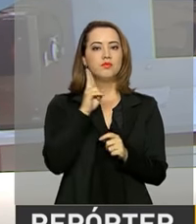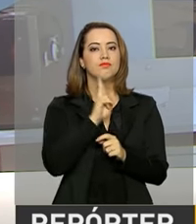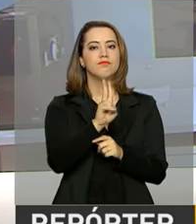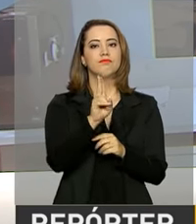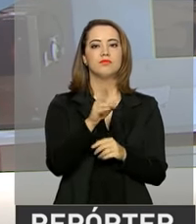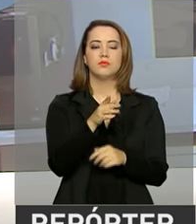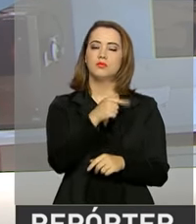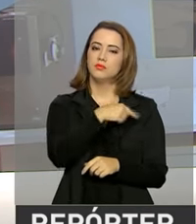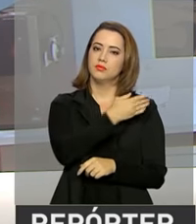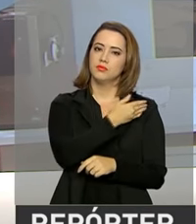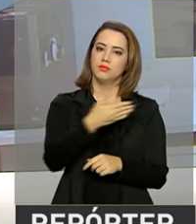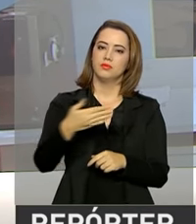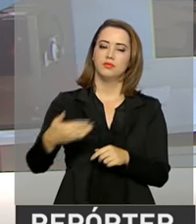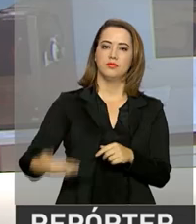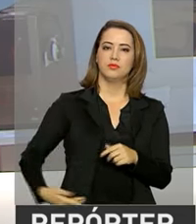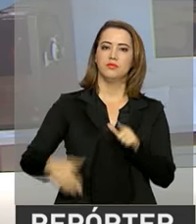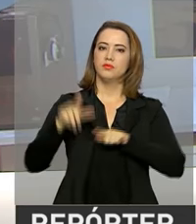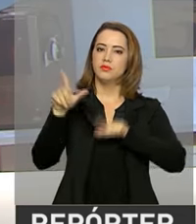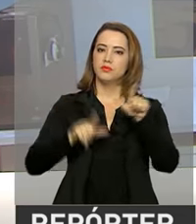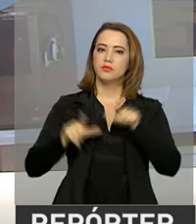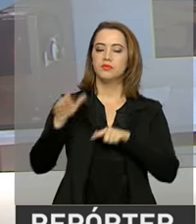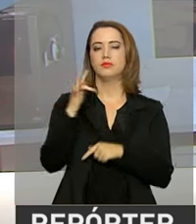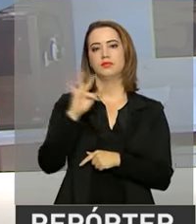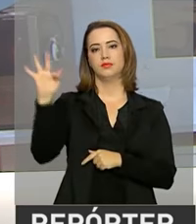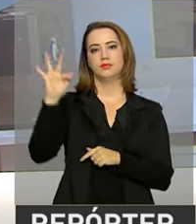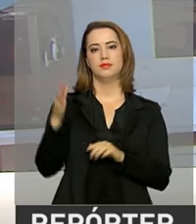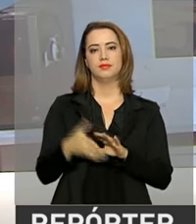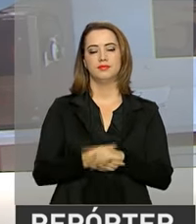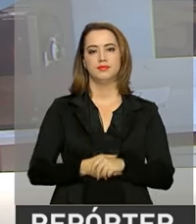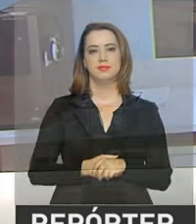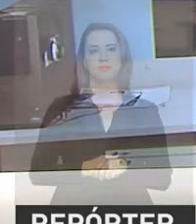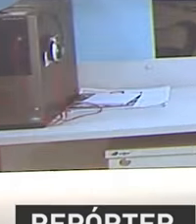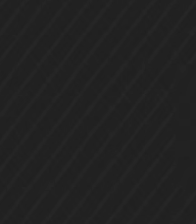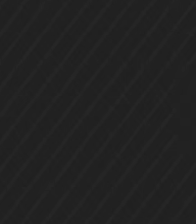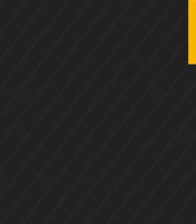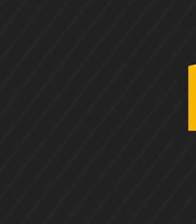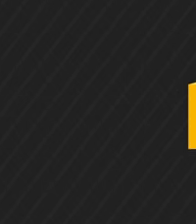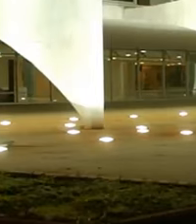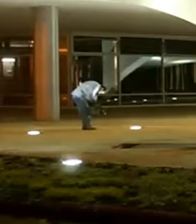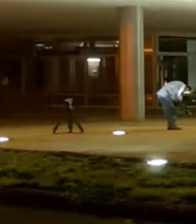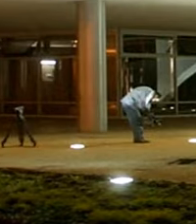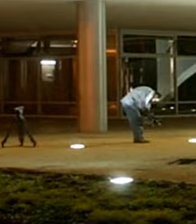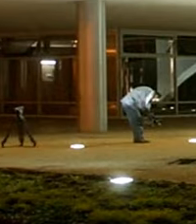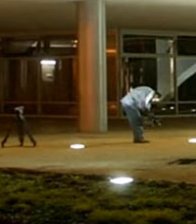Continue com a gente aqui na NBR, a TV do Governo Federal. We'll be right back.